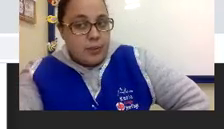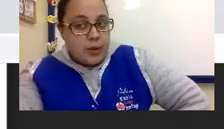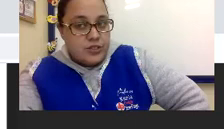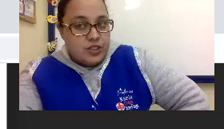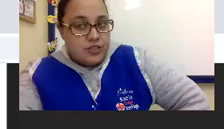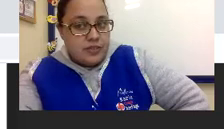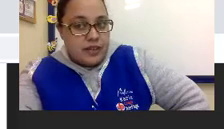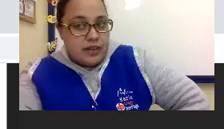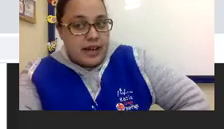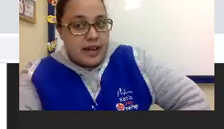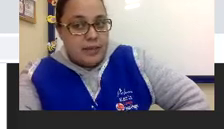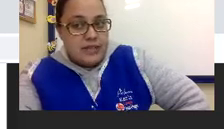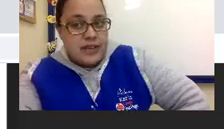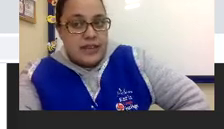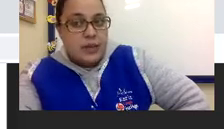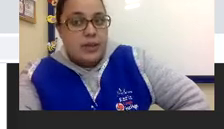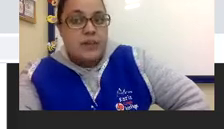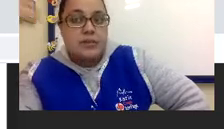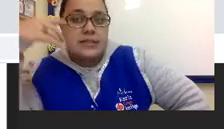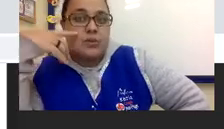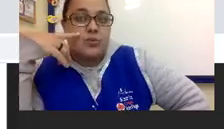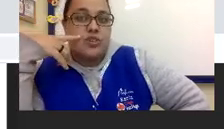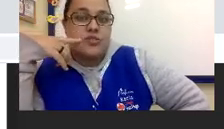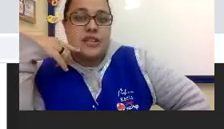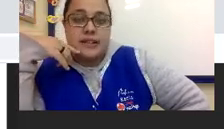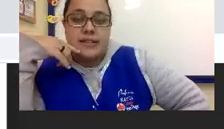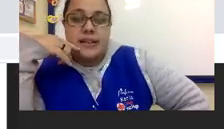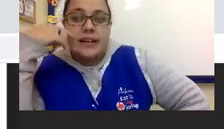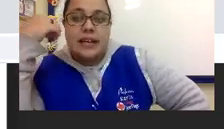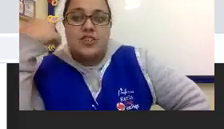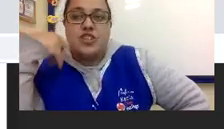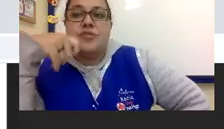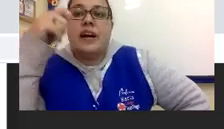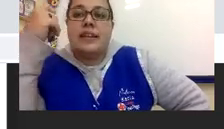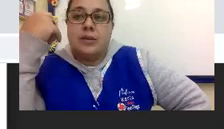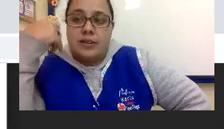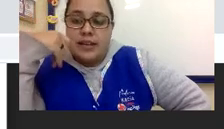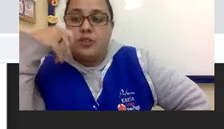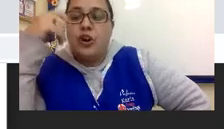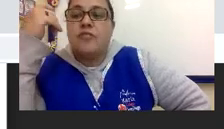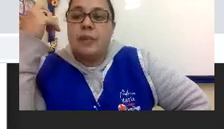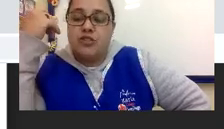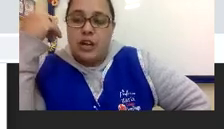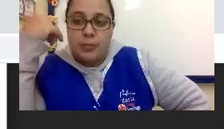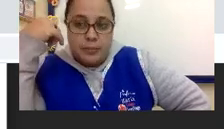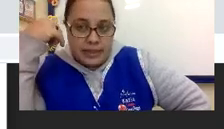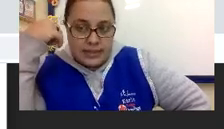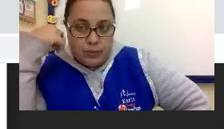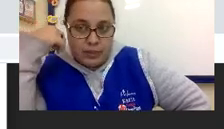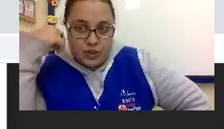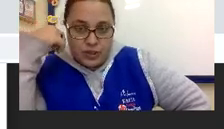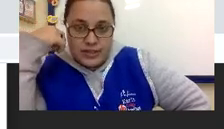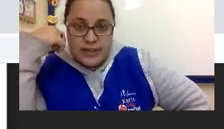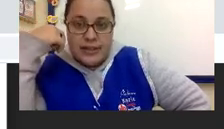e depois, quando a gente vai ficando lá mais velhinho, o que vai acontecendo com os nossos dentes? Que a gente vai tendo que ter novamente lá uma